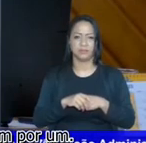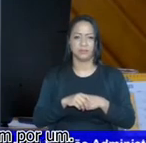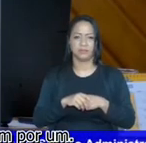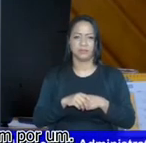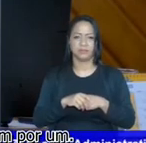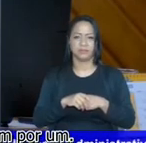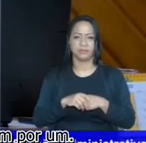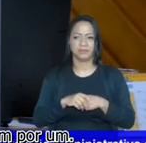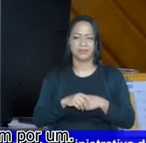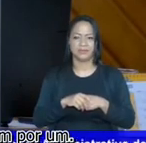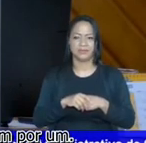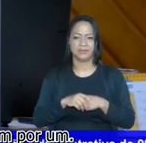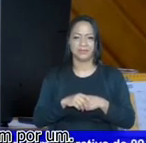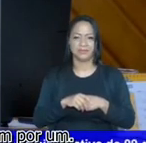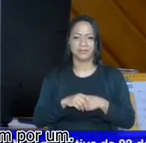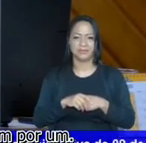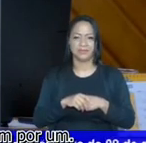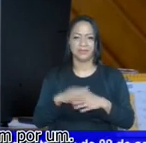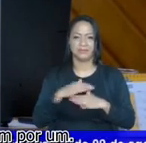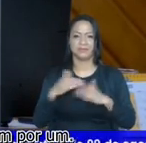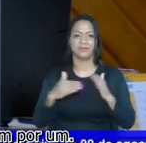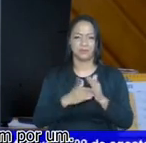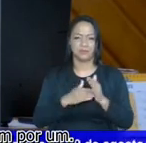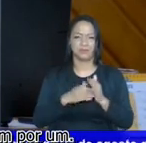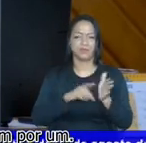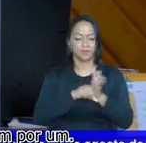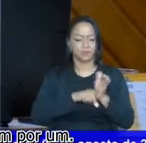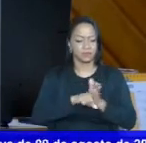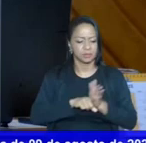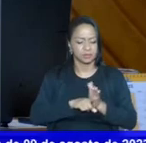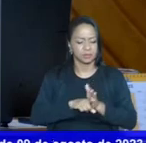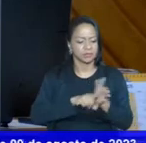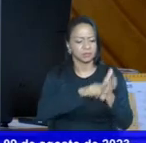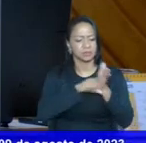é dessa forma. Todos os documentos eu abri e analisei um por um.